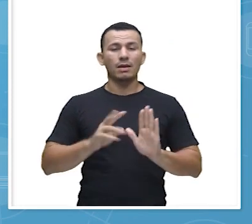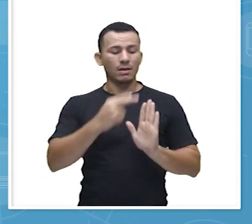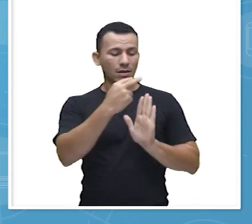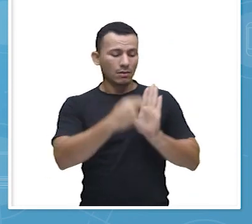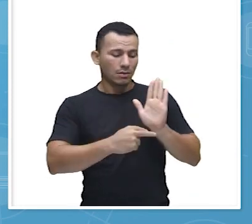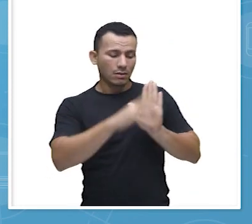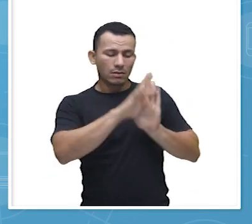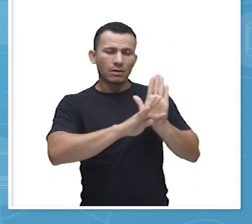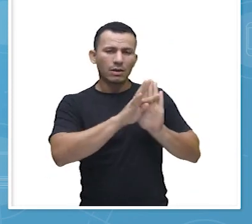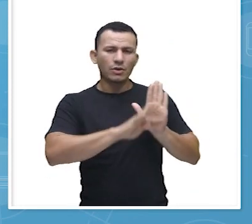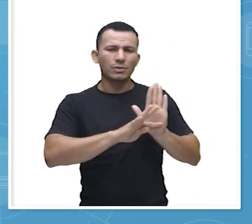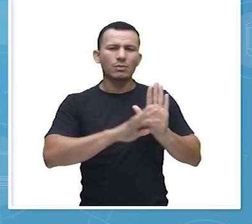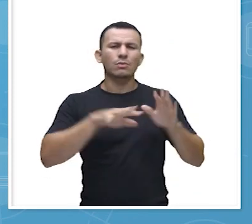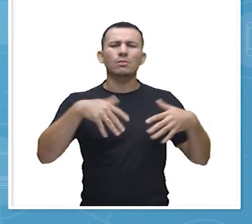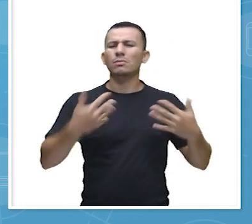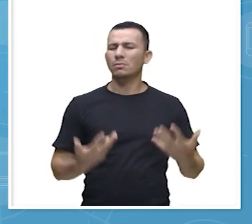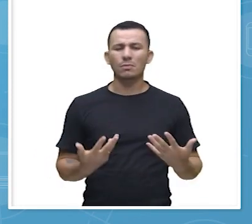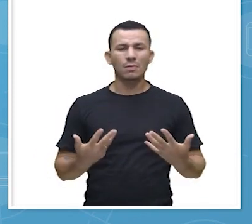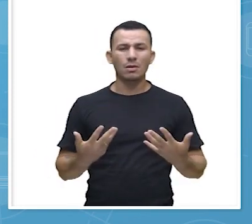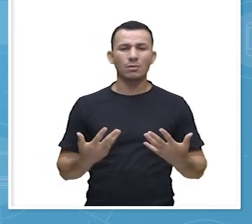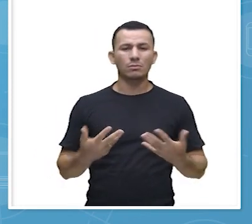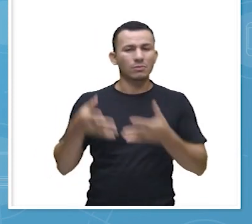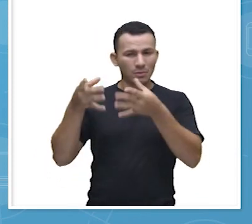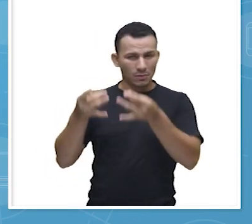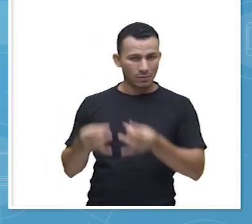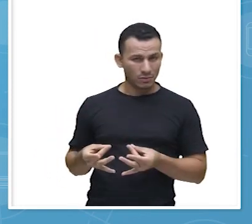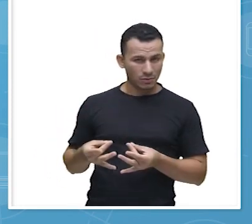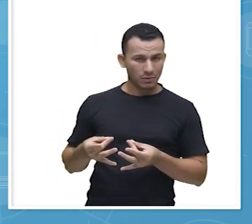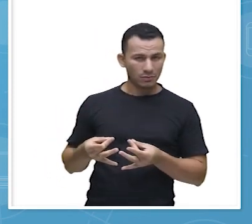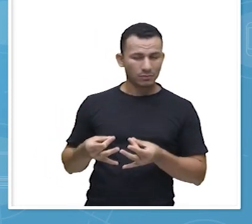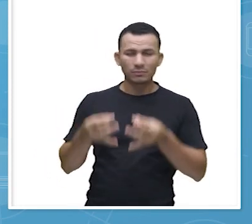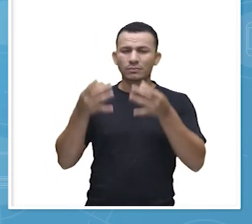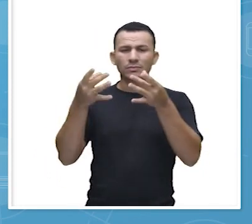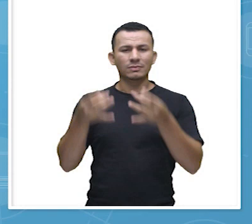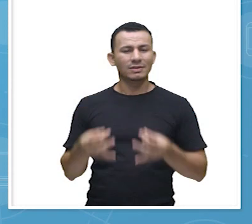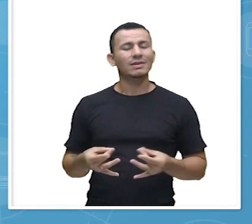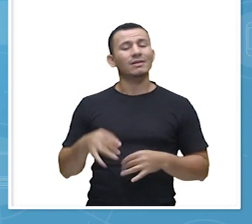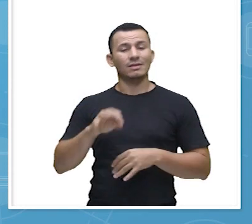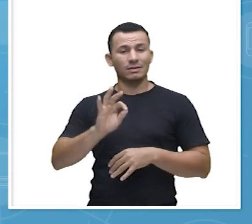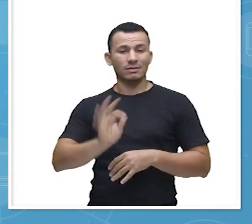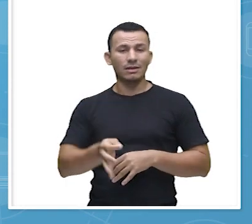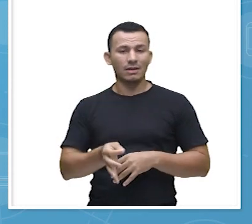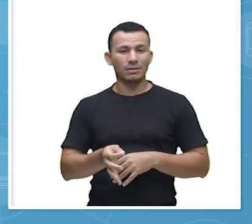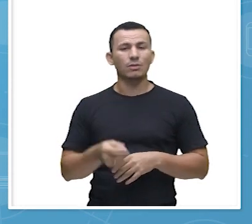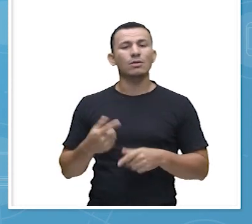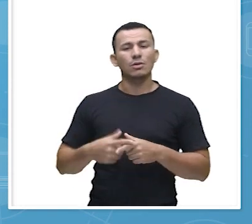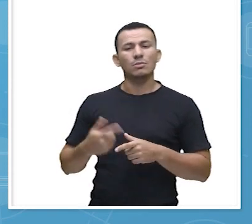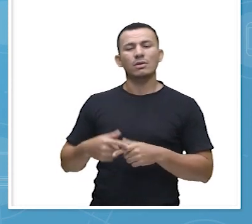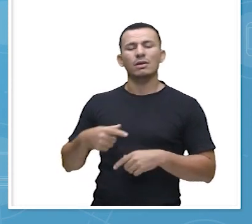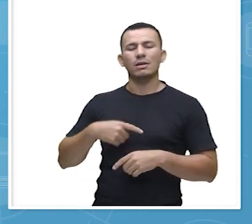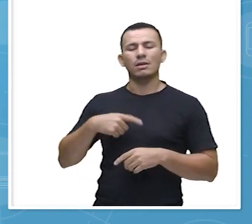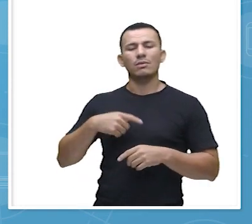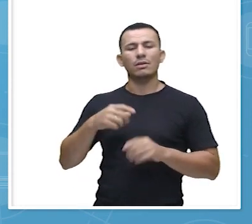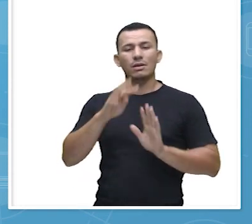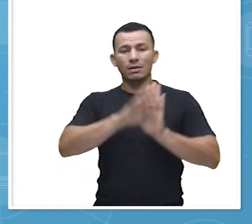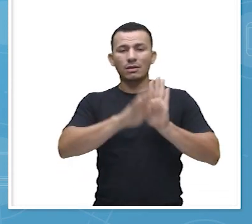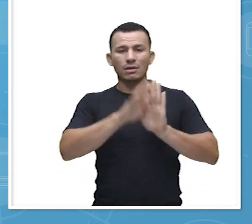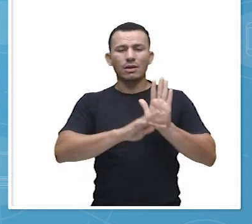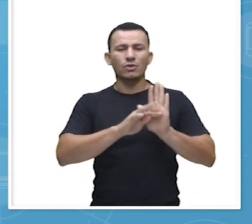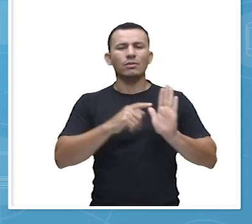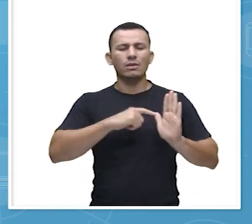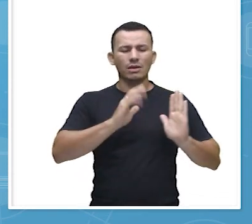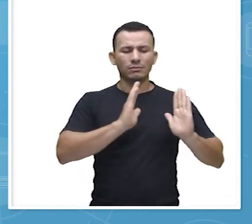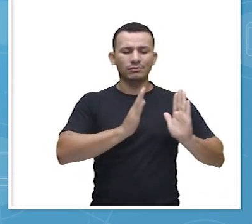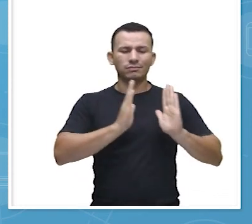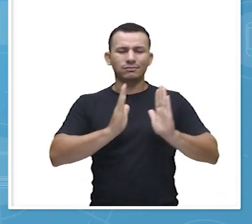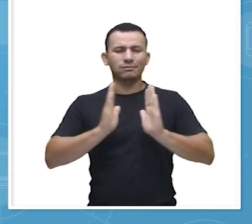como sendo um trecho descritivo, porque a descrição é exatamente isso. É um trecho de texto, é uma sequência de texto